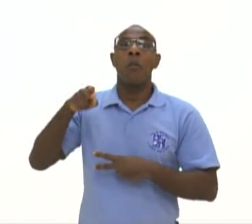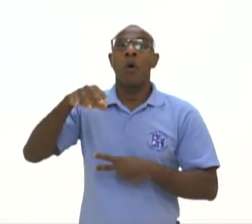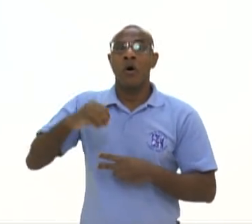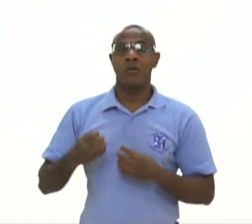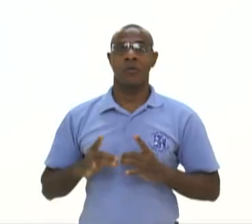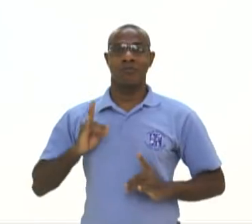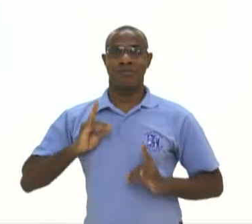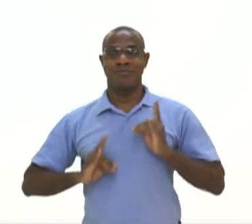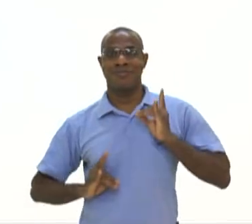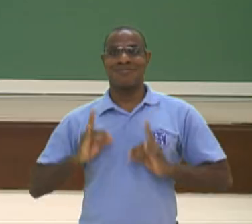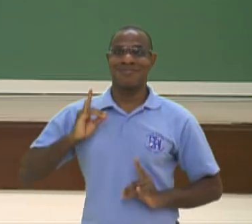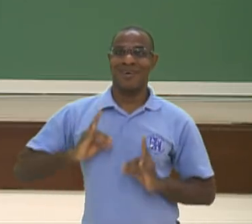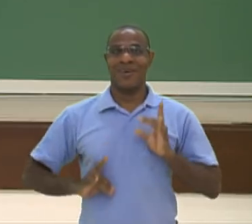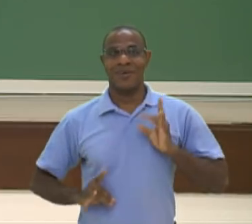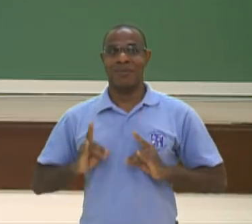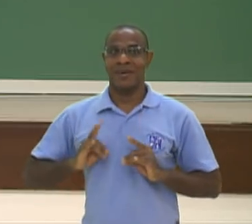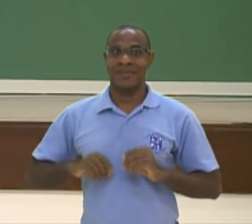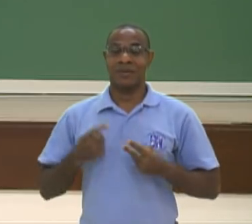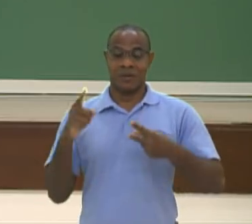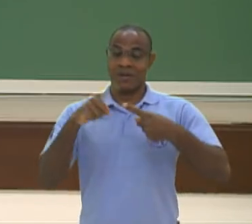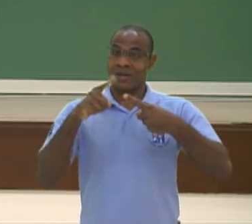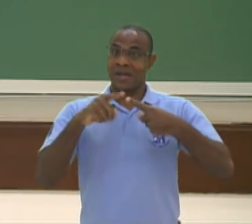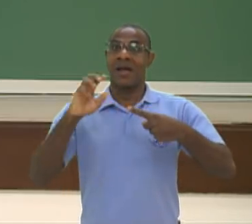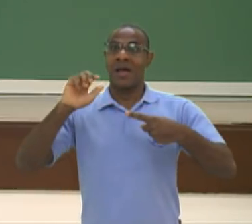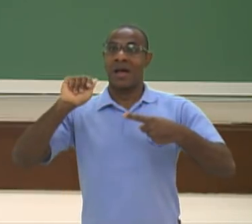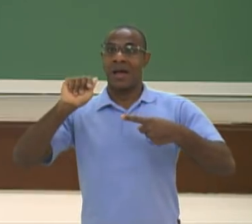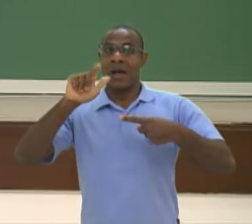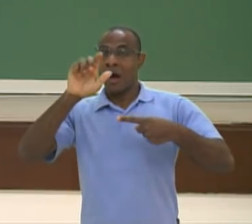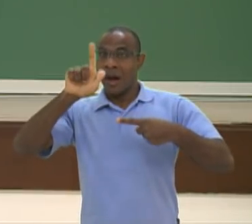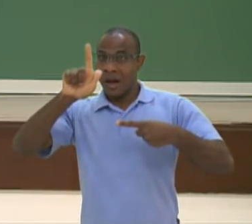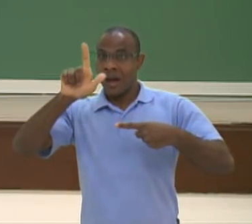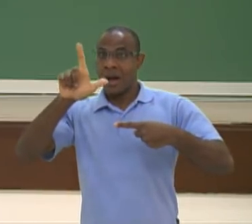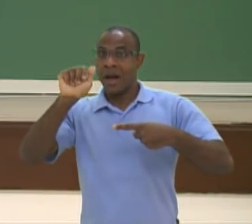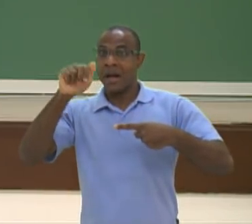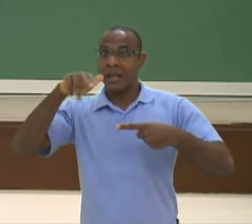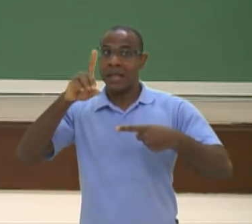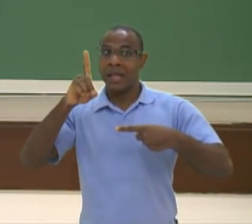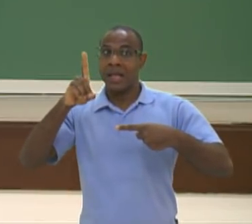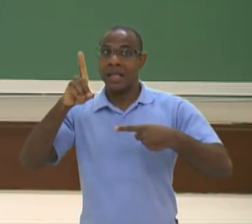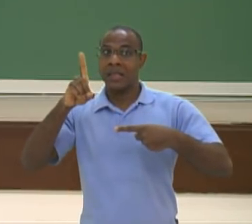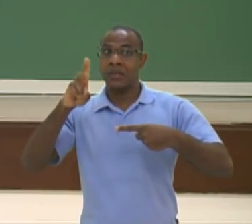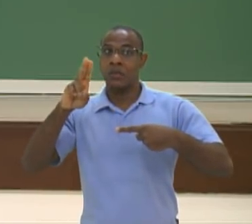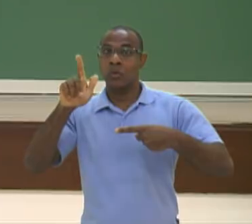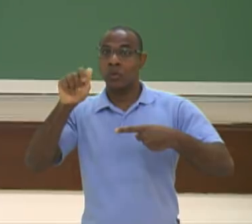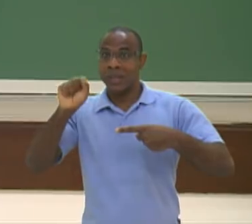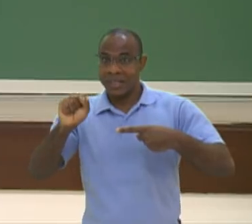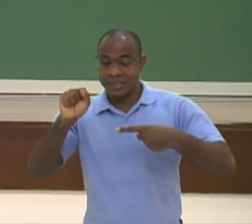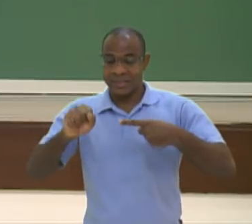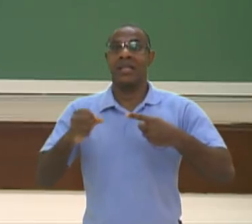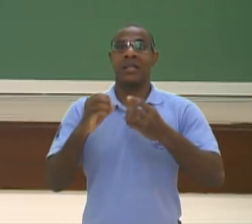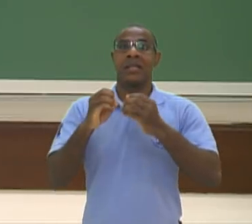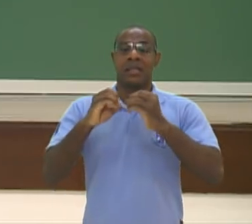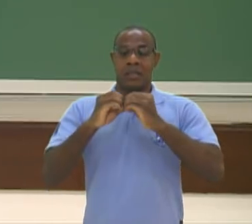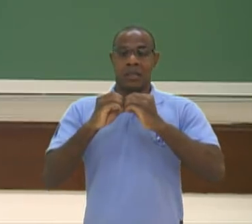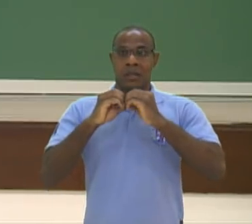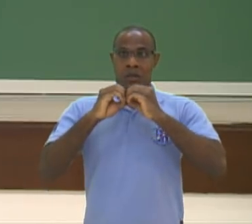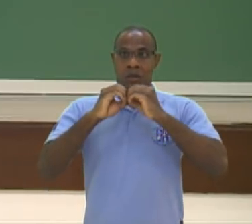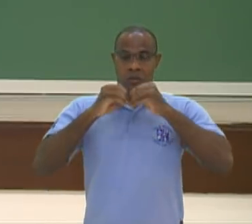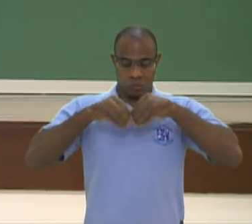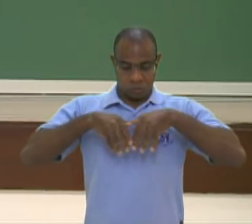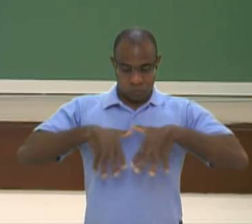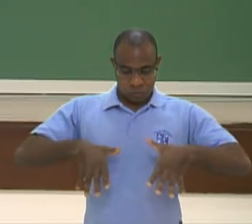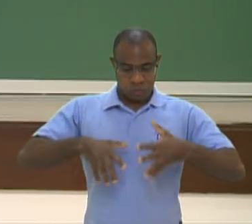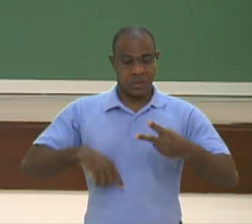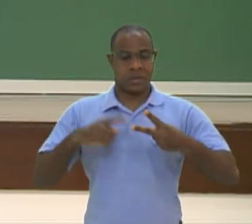gente vai conhecer elas ao longo das nossas aulas e também os hormônios que elas produzem, onde que eles atuam, qual é o